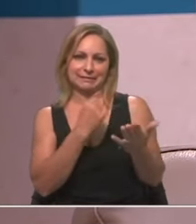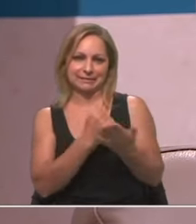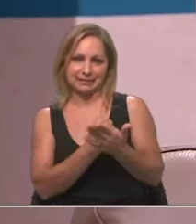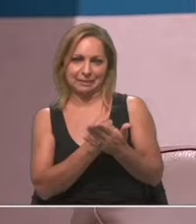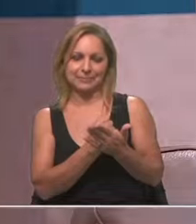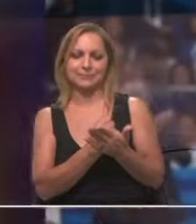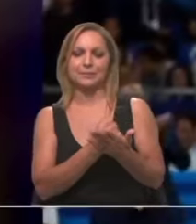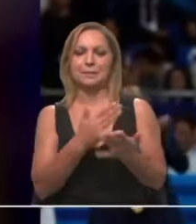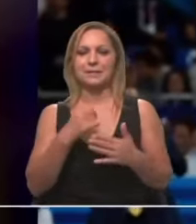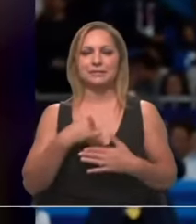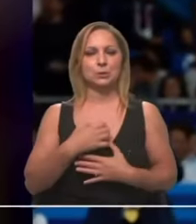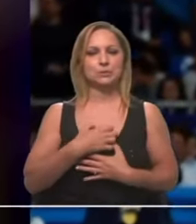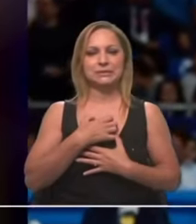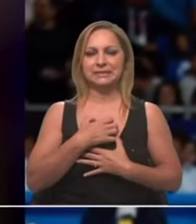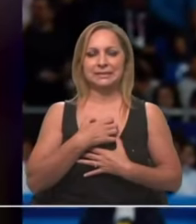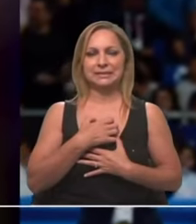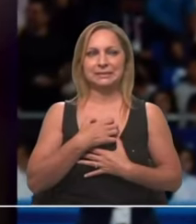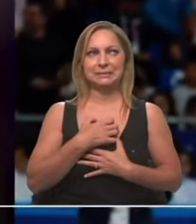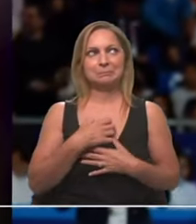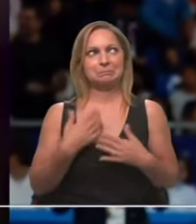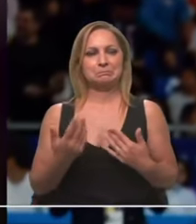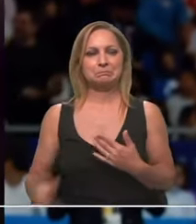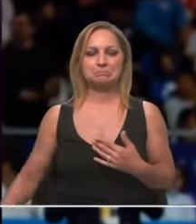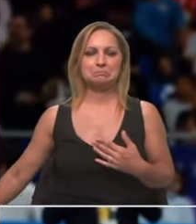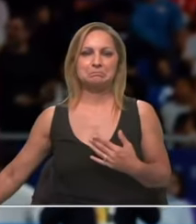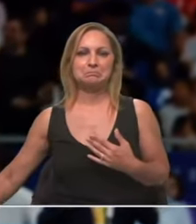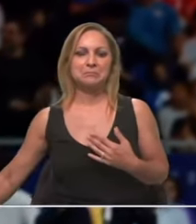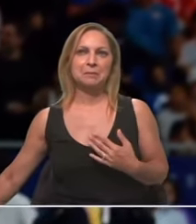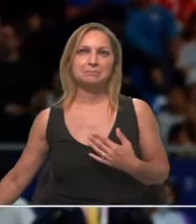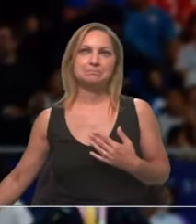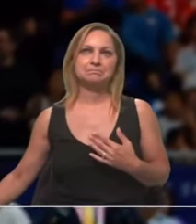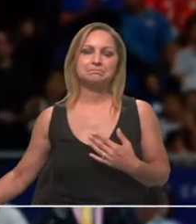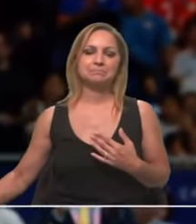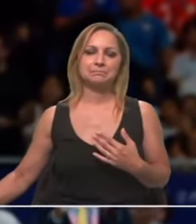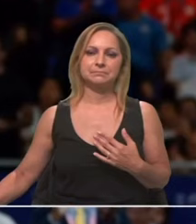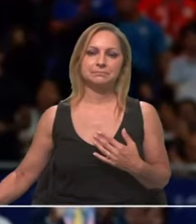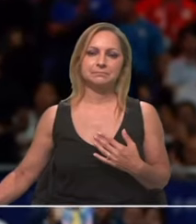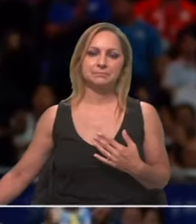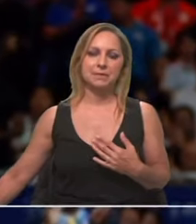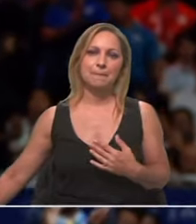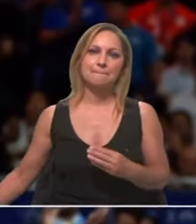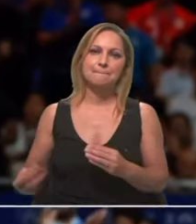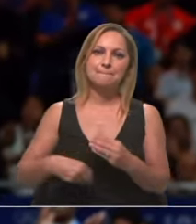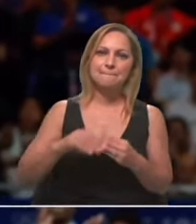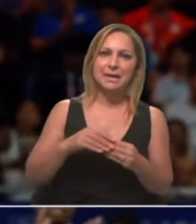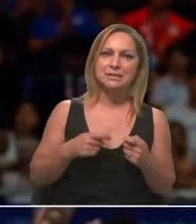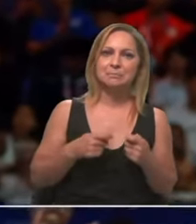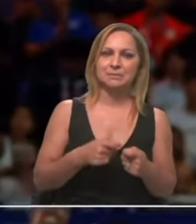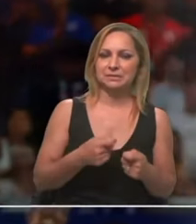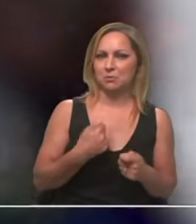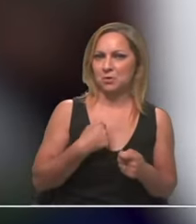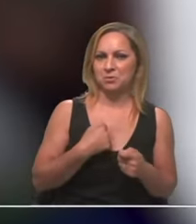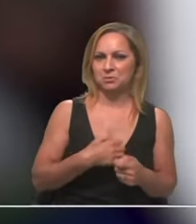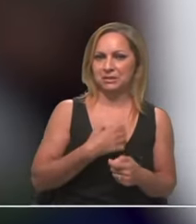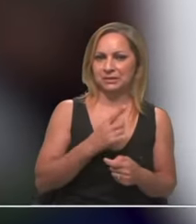mas eu realmente não senti que isso me tenha dado alguma pressão extra. E de qualquer forma, eu estive há pouco tempo a ver uma série